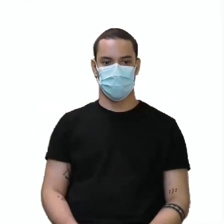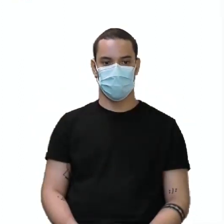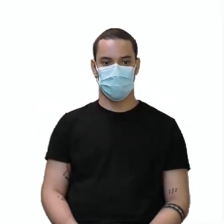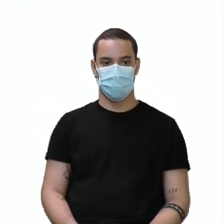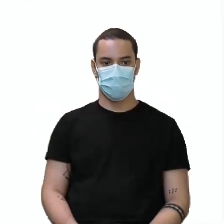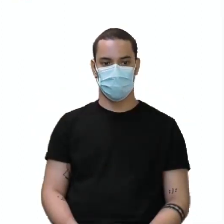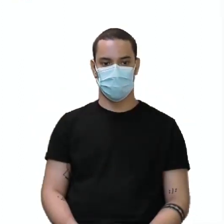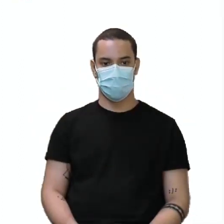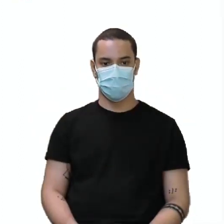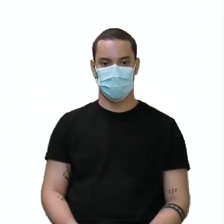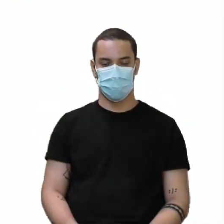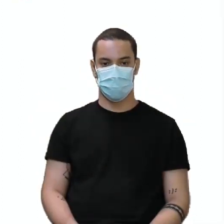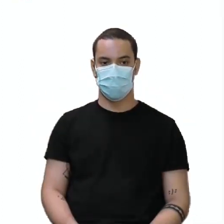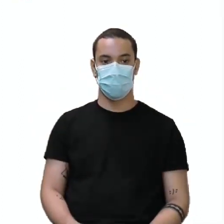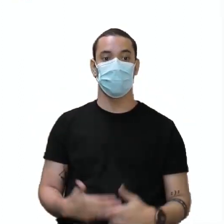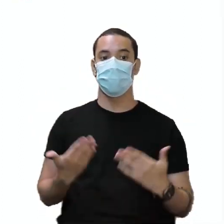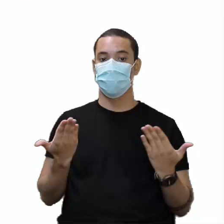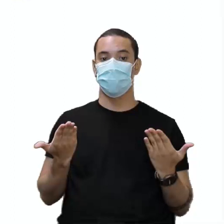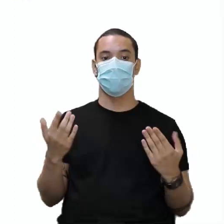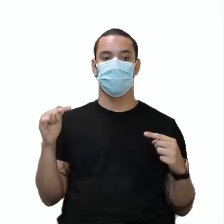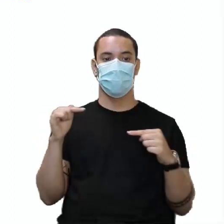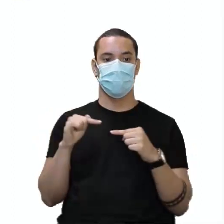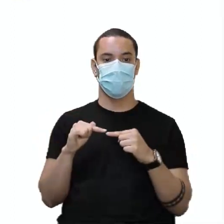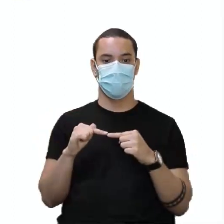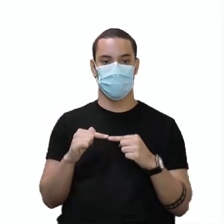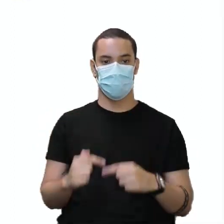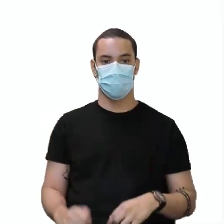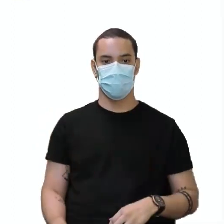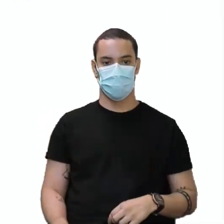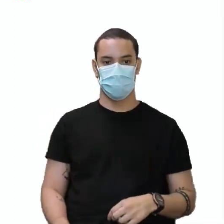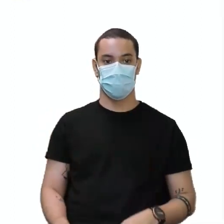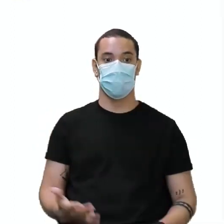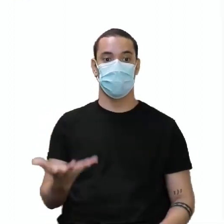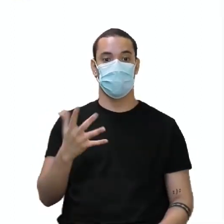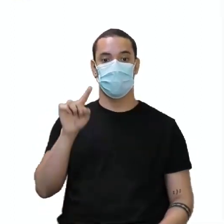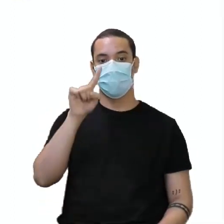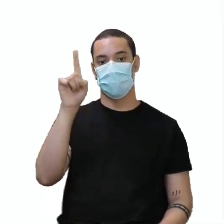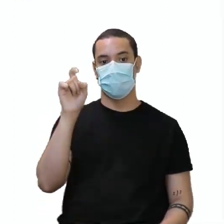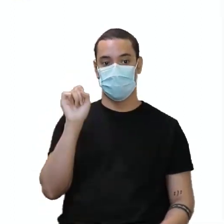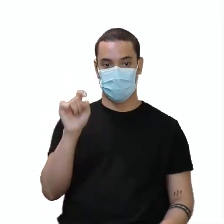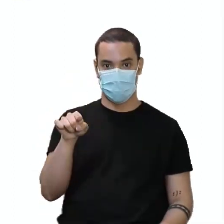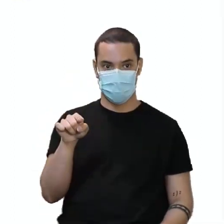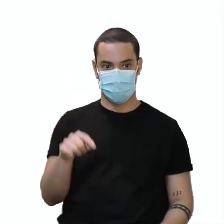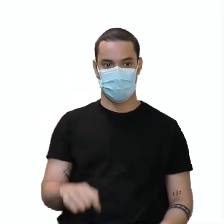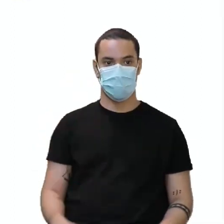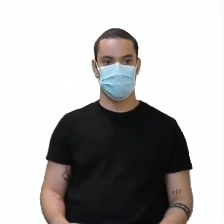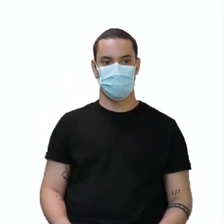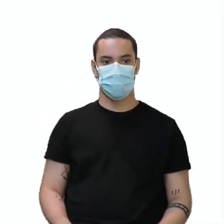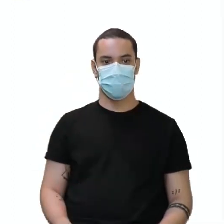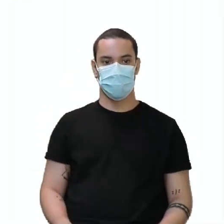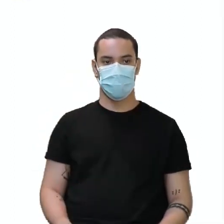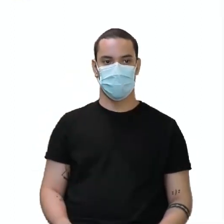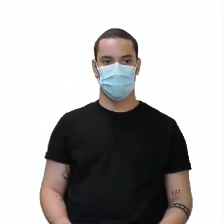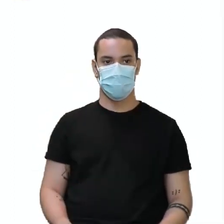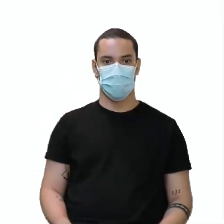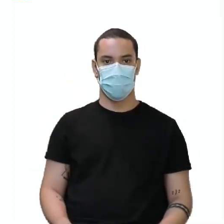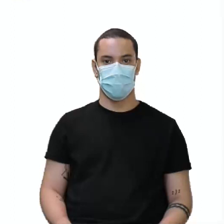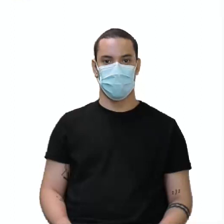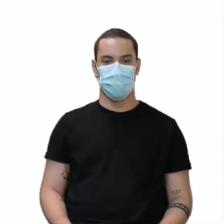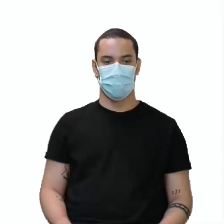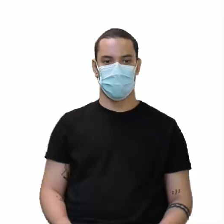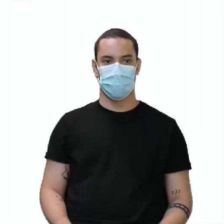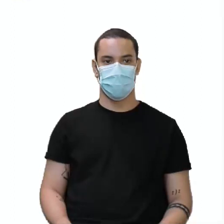was doing some exercises é. Eu quero a interrogativa dessa frase. Então, é aqui. He